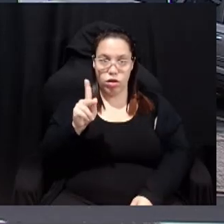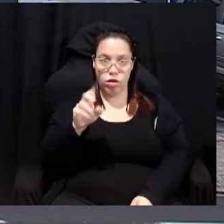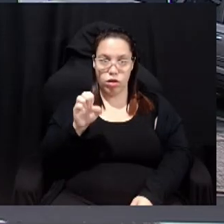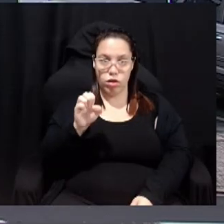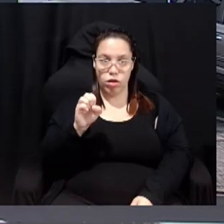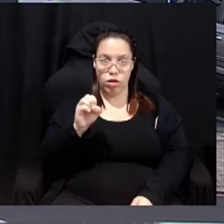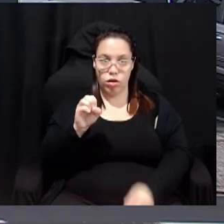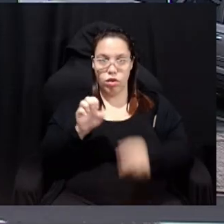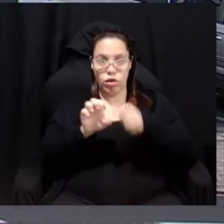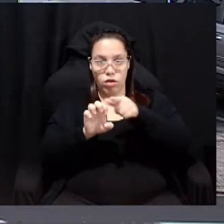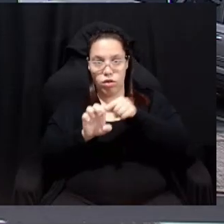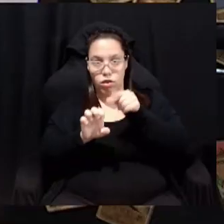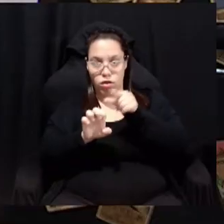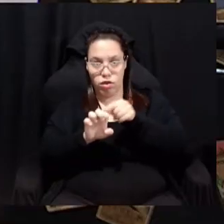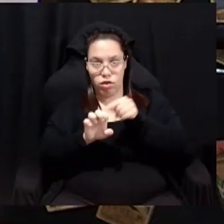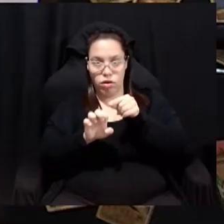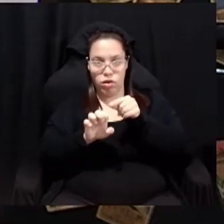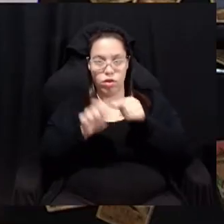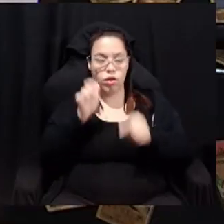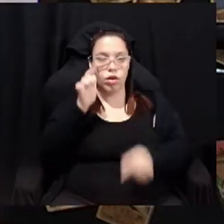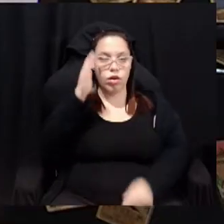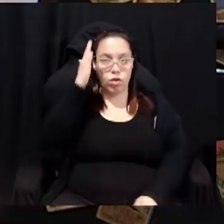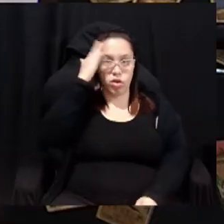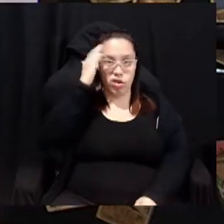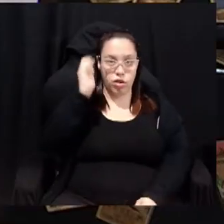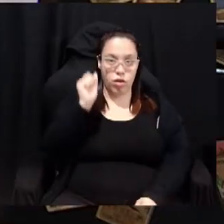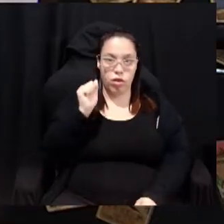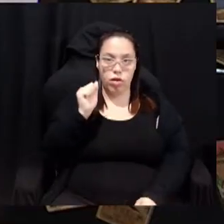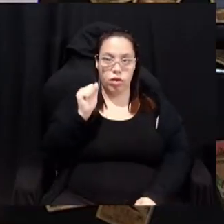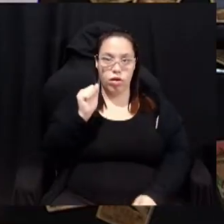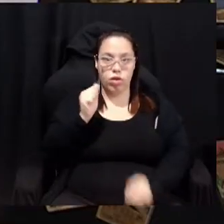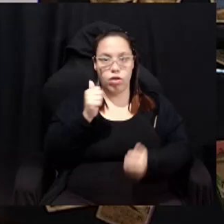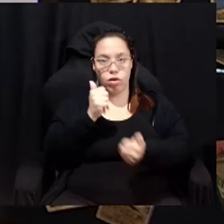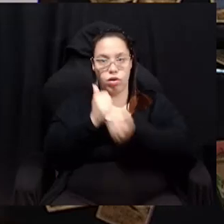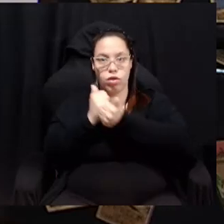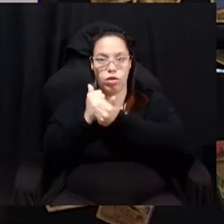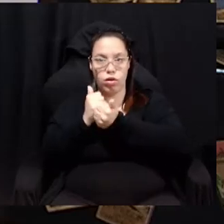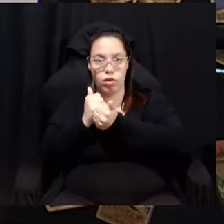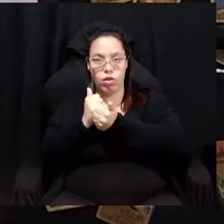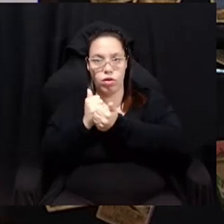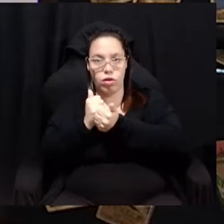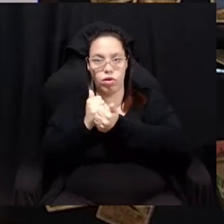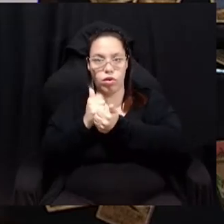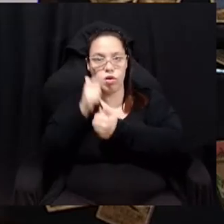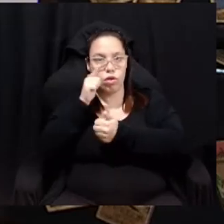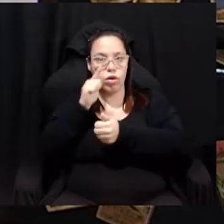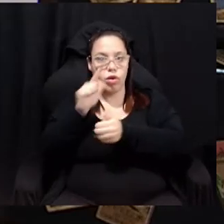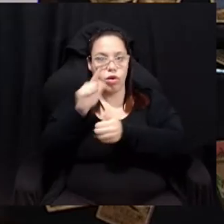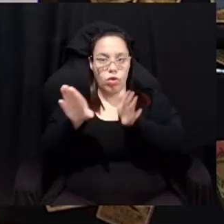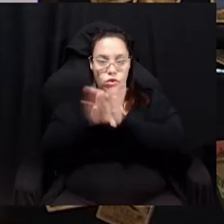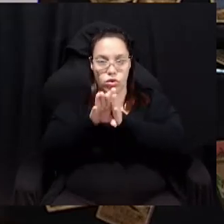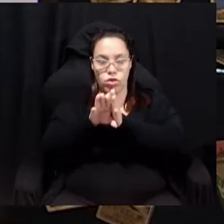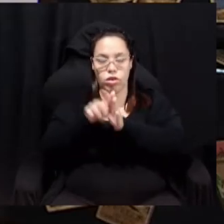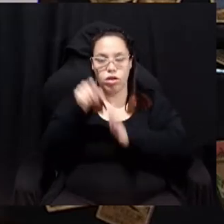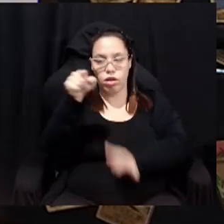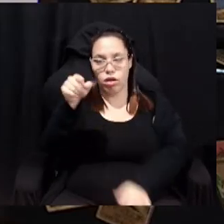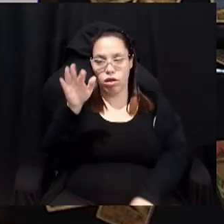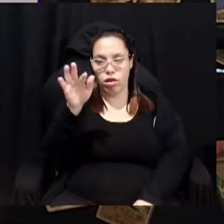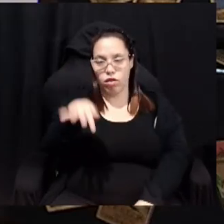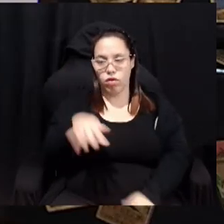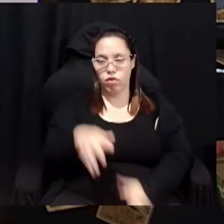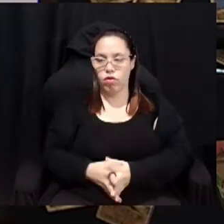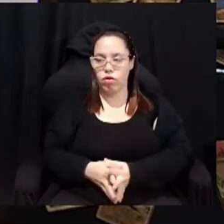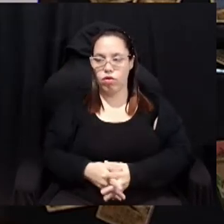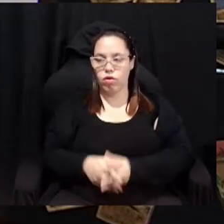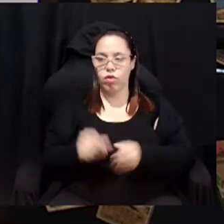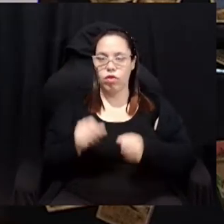do Sebrae, assim a gente ficou sabendo, e com todo o apoio dele, parceria, a gente conseguiu chegar lá também. E fazemos todo